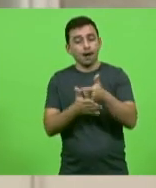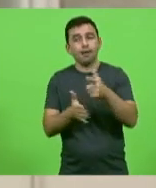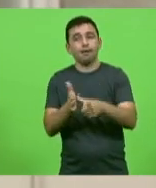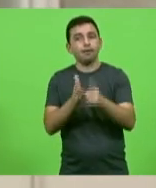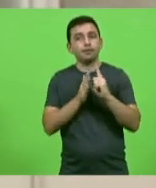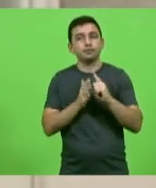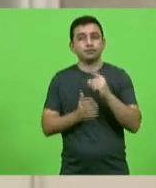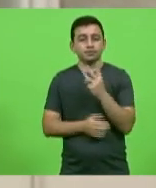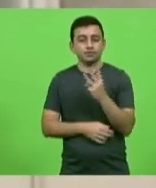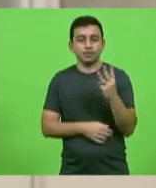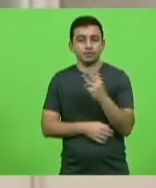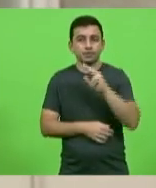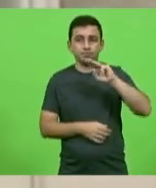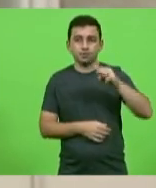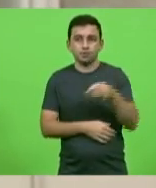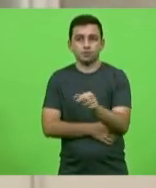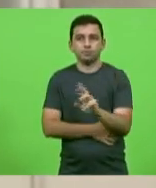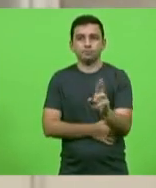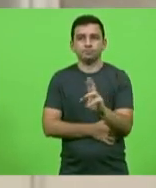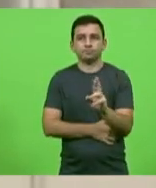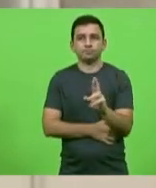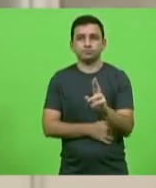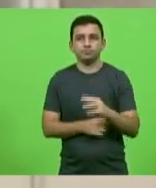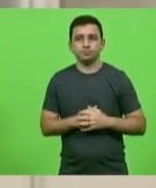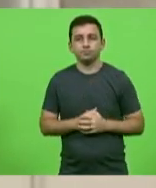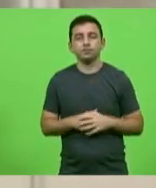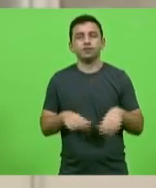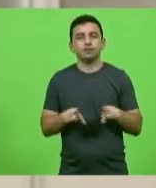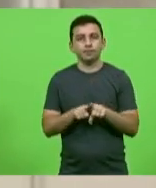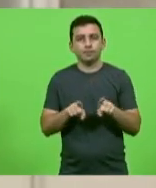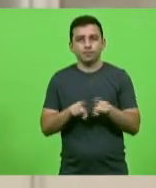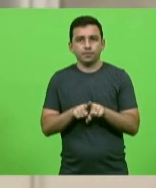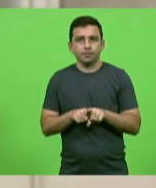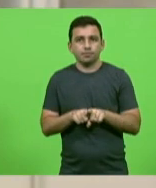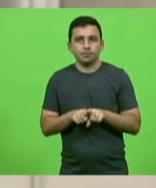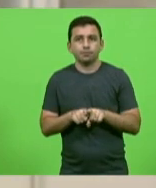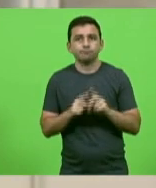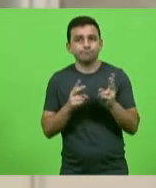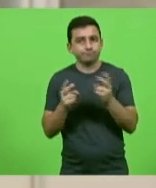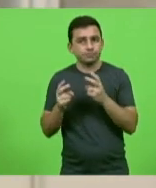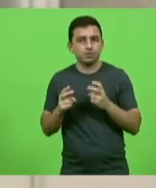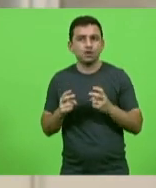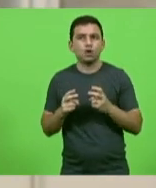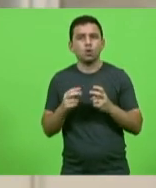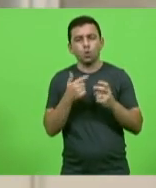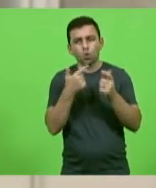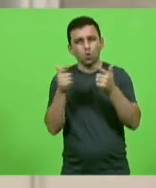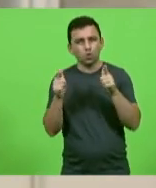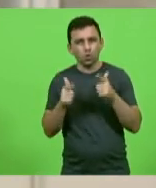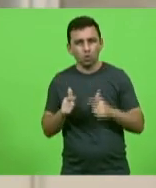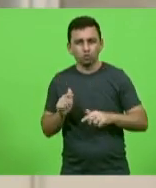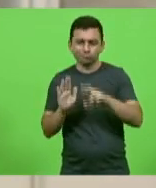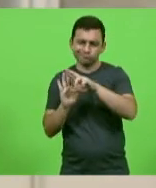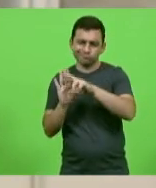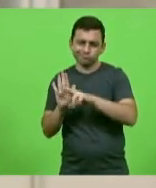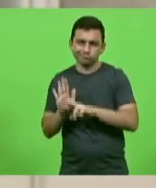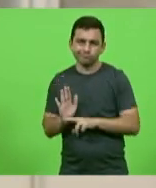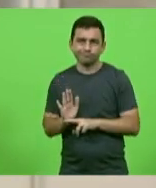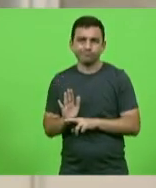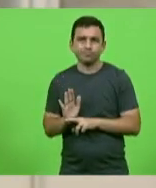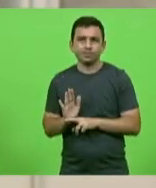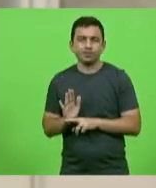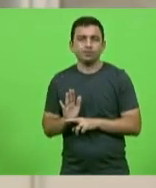no valor de 33 milhões de reais e com a inobservância de uma série de prescrições legais